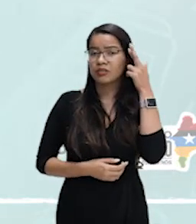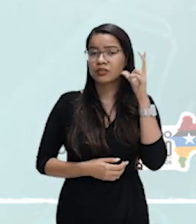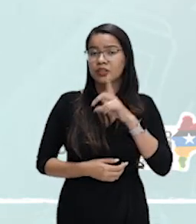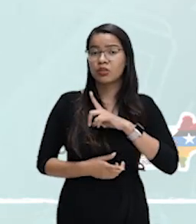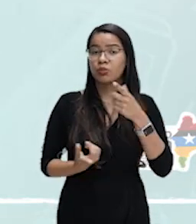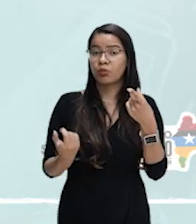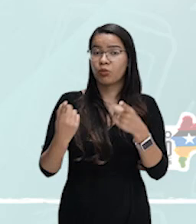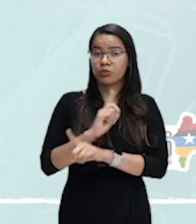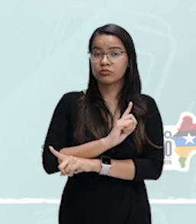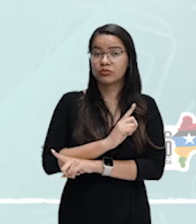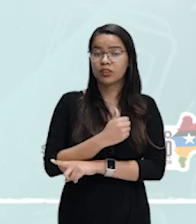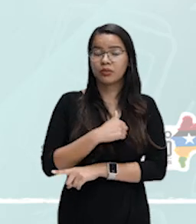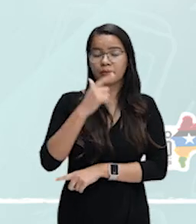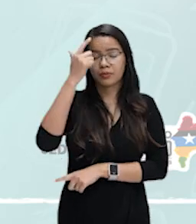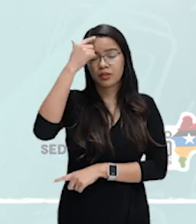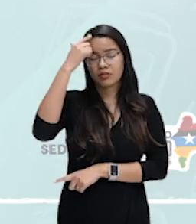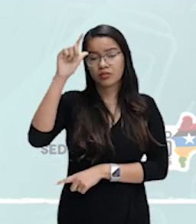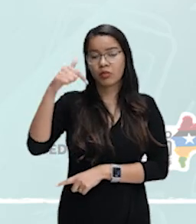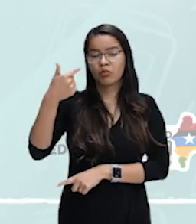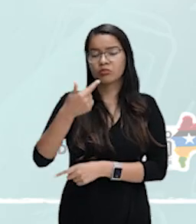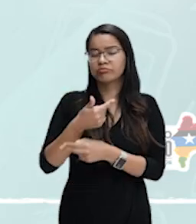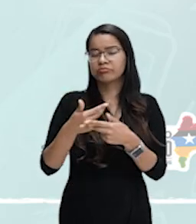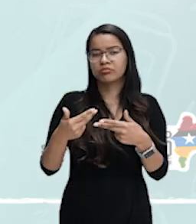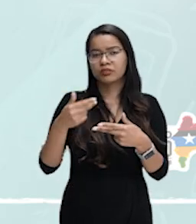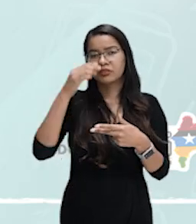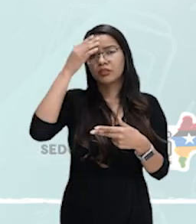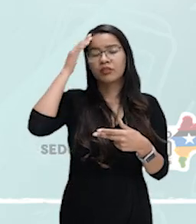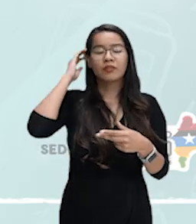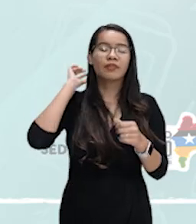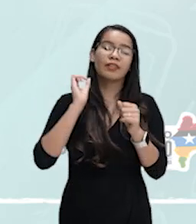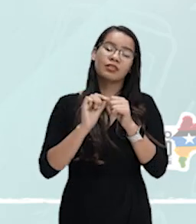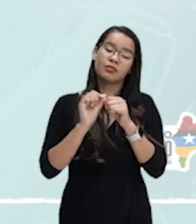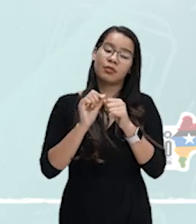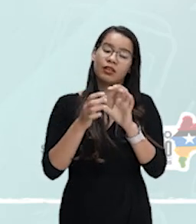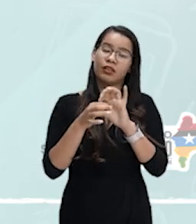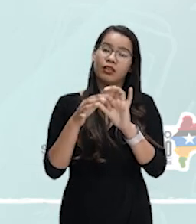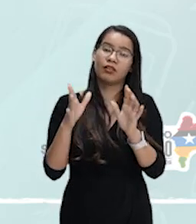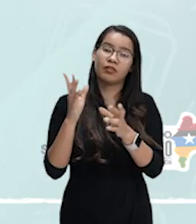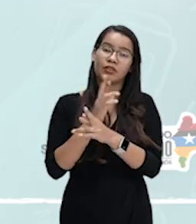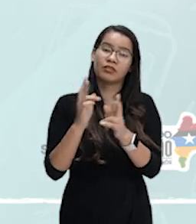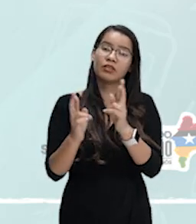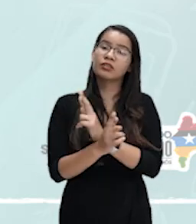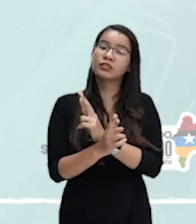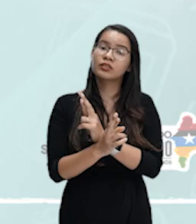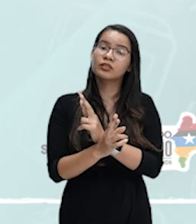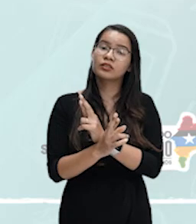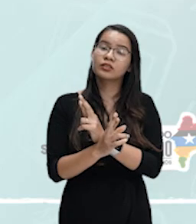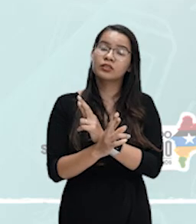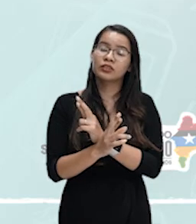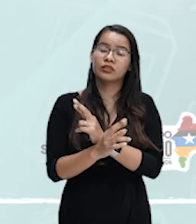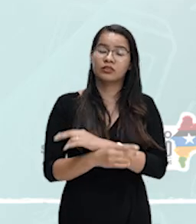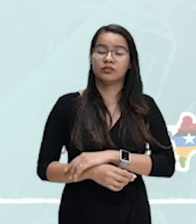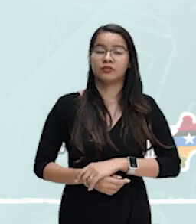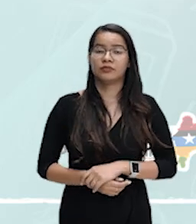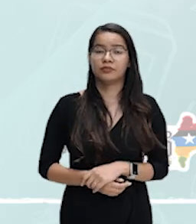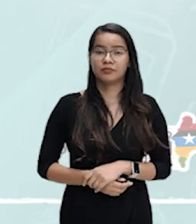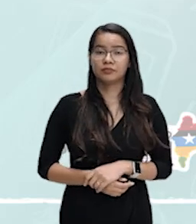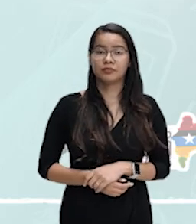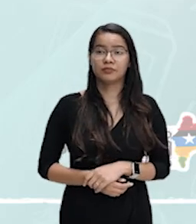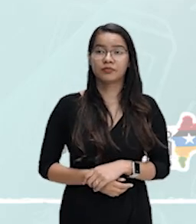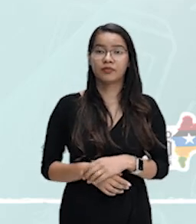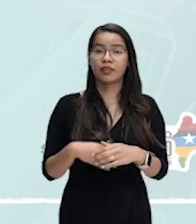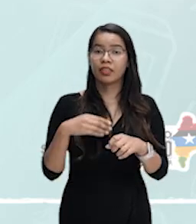inverso. Eu vou pensar em outro plano, né? Eu vou fazer uma livre associação, literalmente, a partir do inesperado.